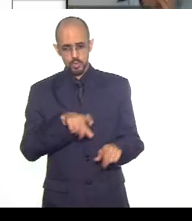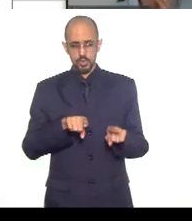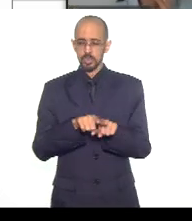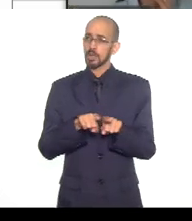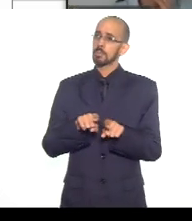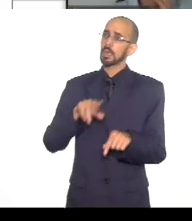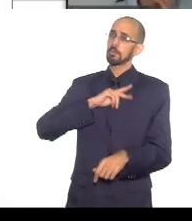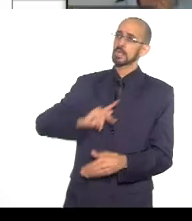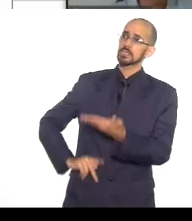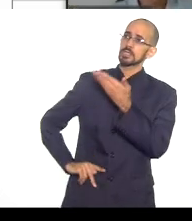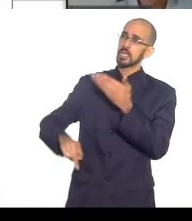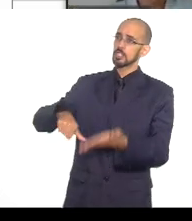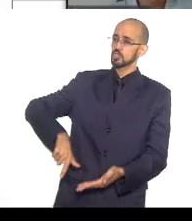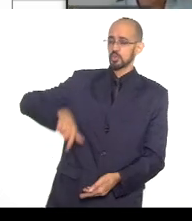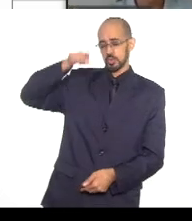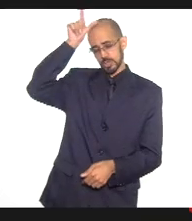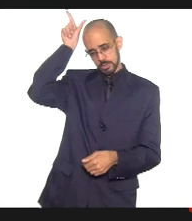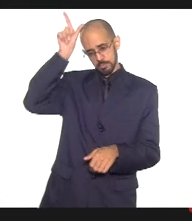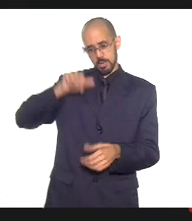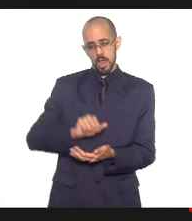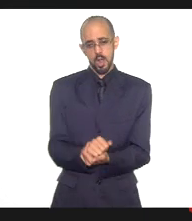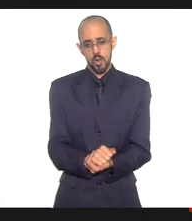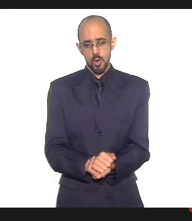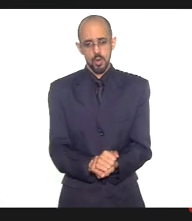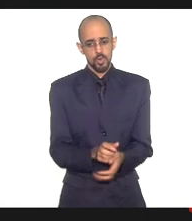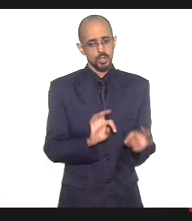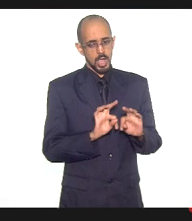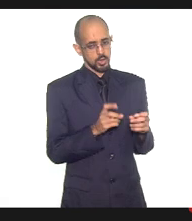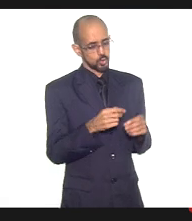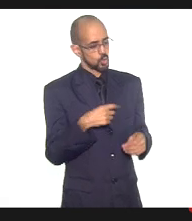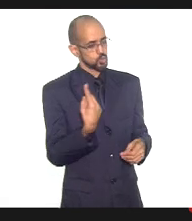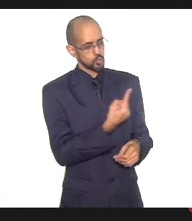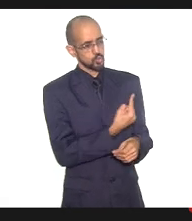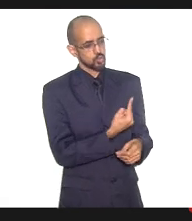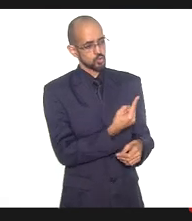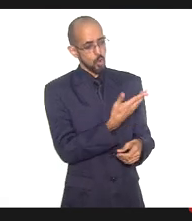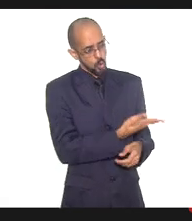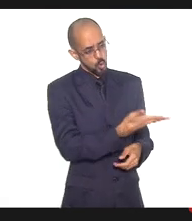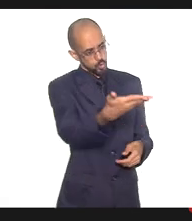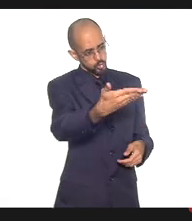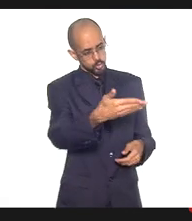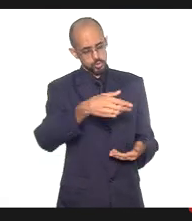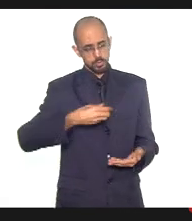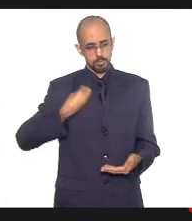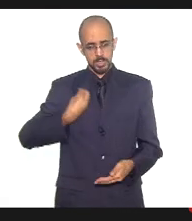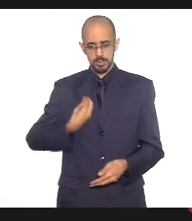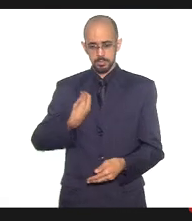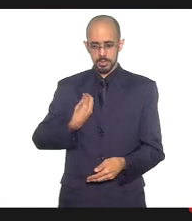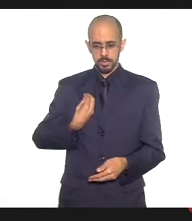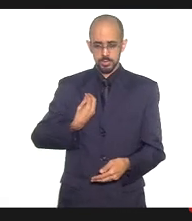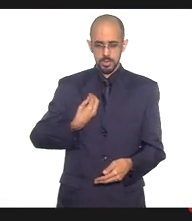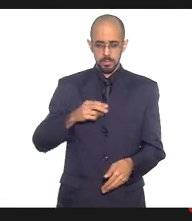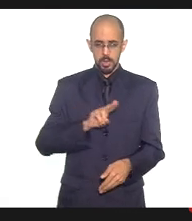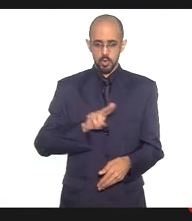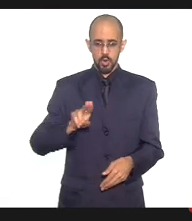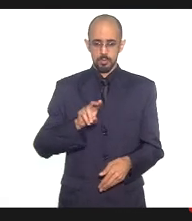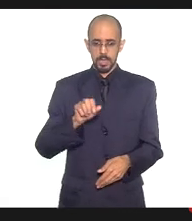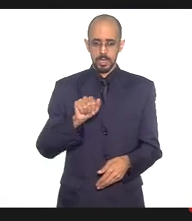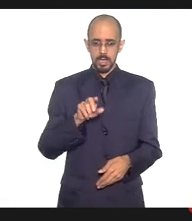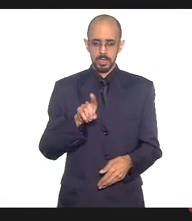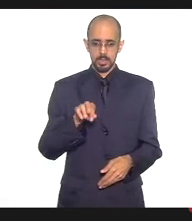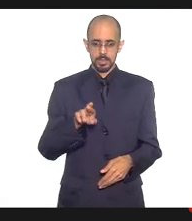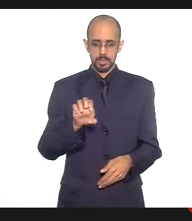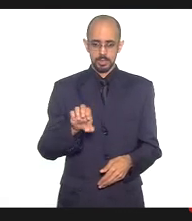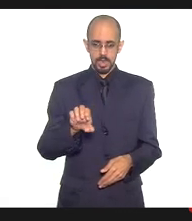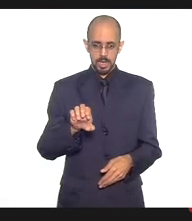senhoras e senhores membros dessa comissão e demais participantes dessa reunião. Meu nome é André Jaramillo, sou diretor comercial da área